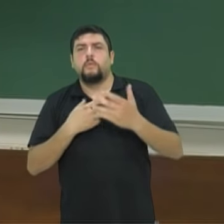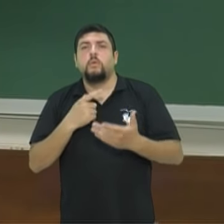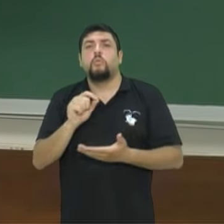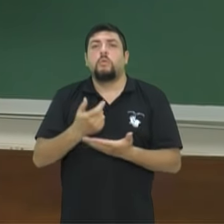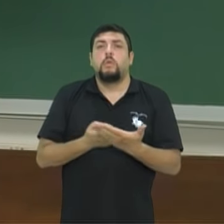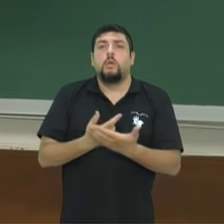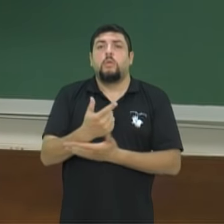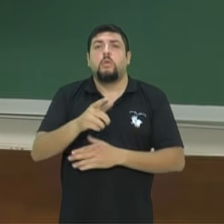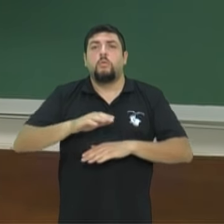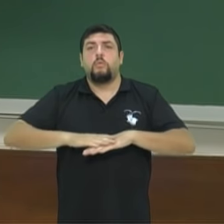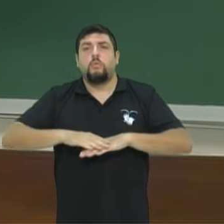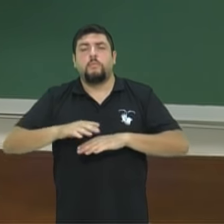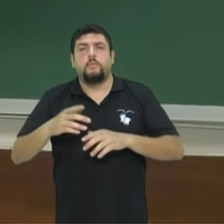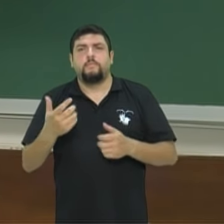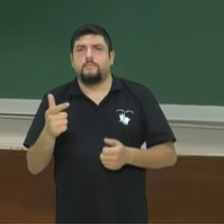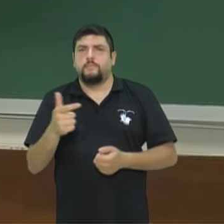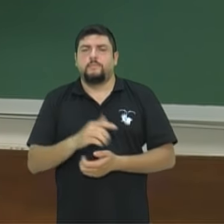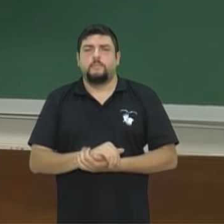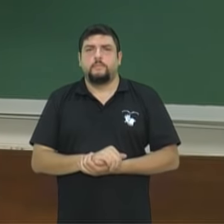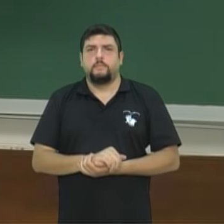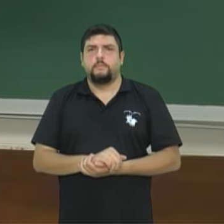compras abusivas. E ali